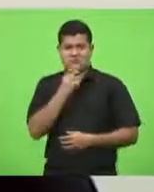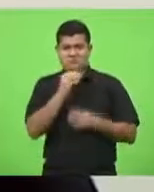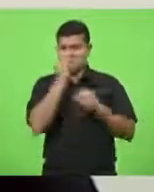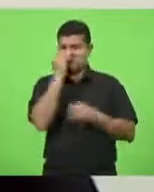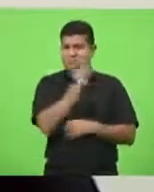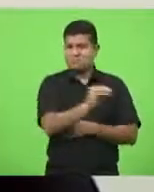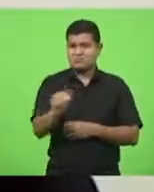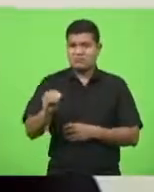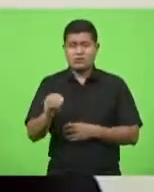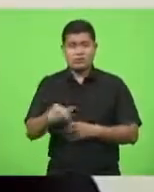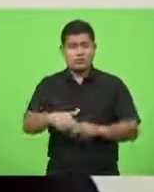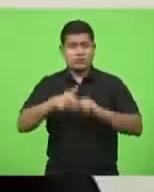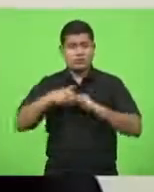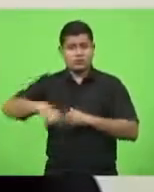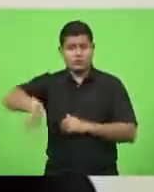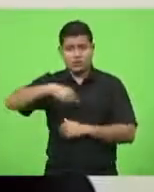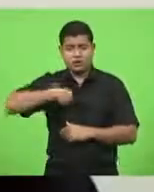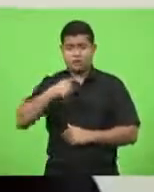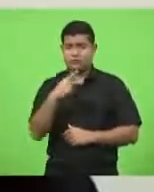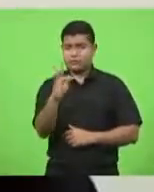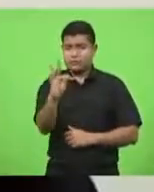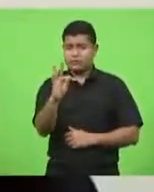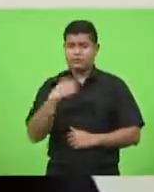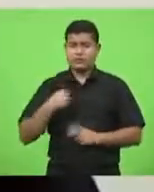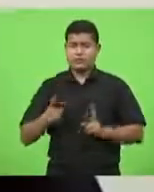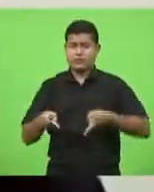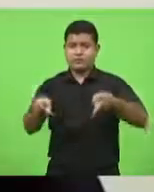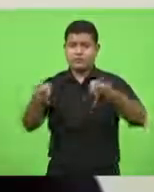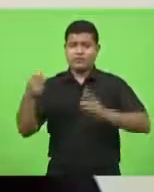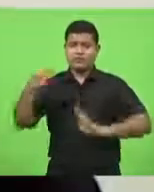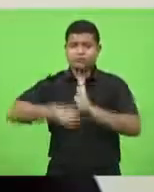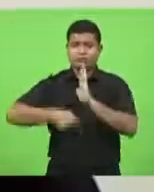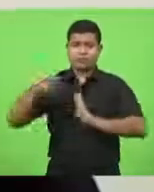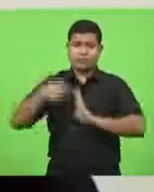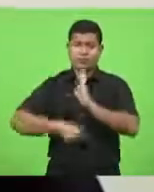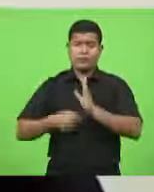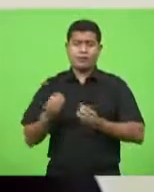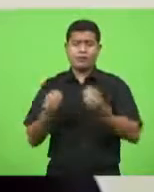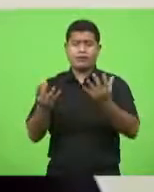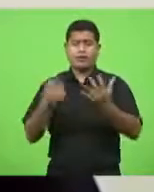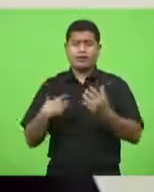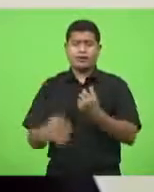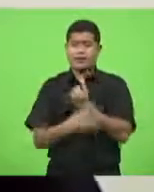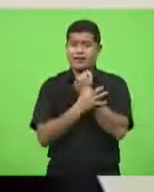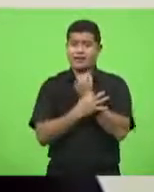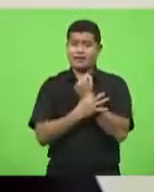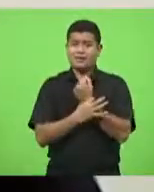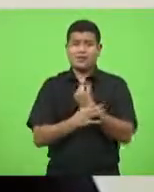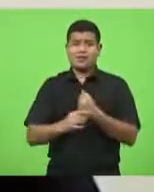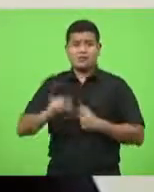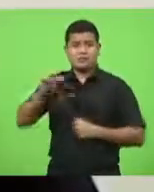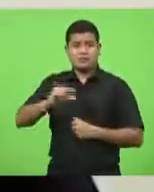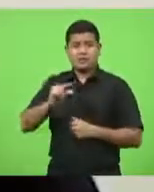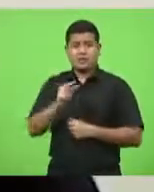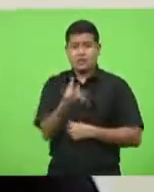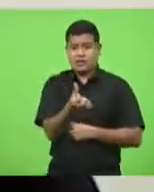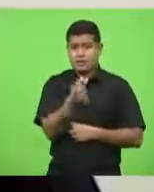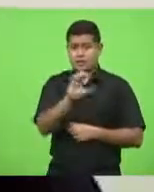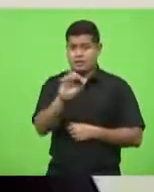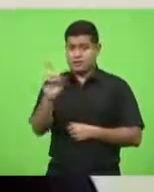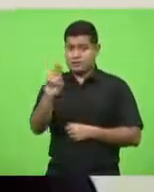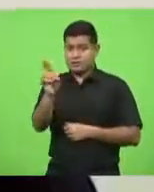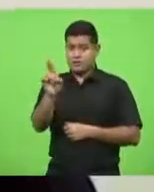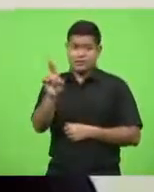dos Trabalhadores, vamos continuar lutando para que se garanta, no mínimo,